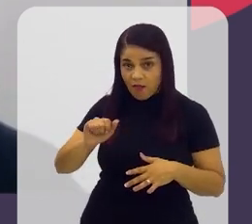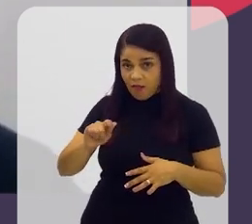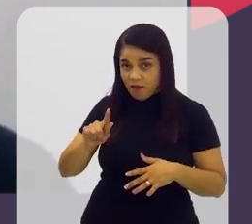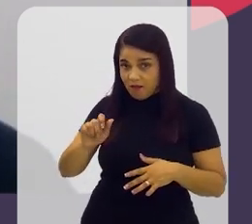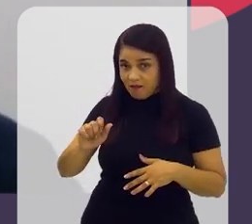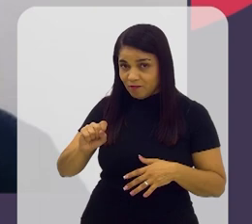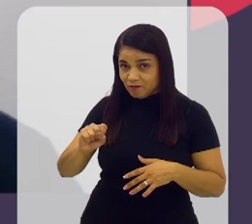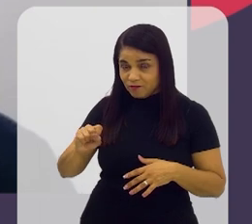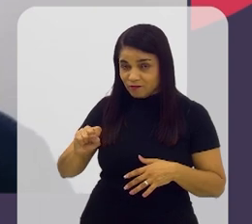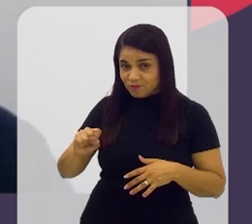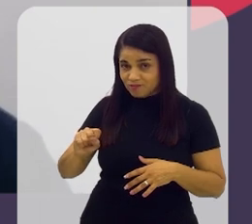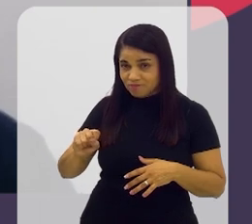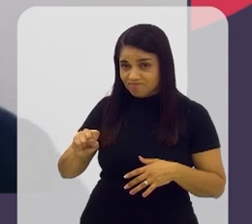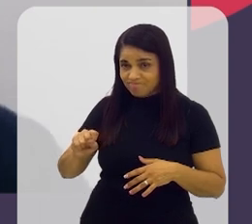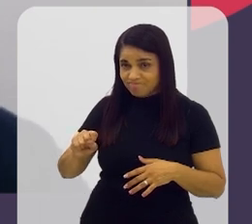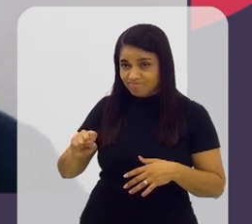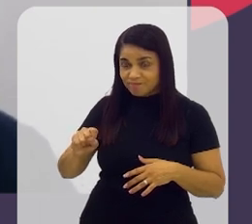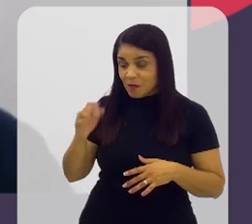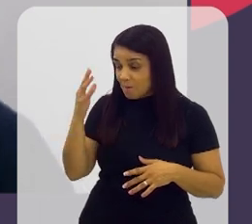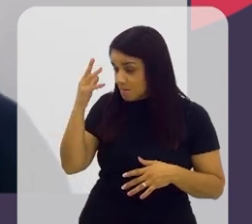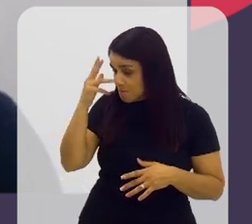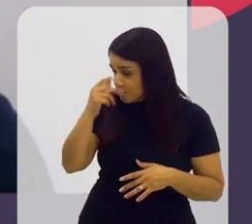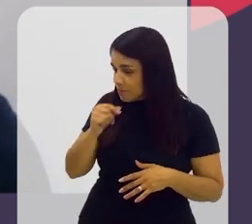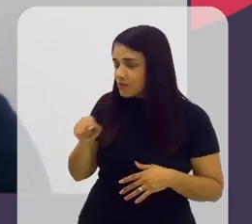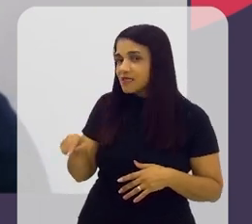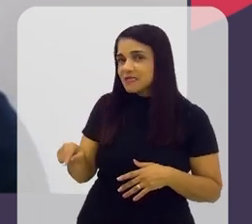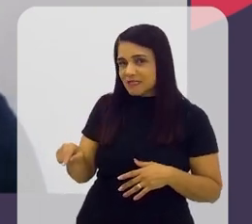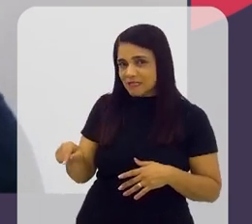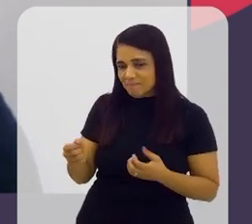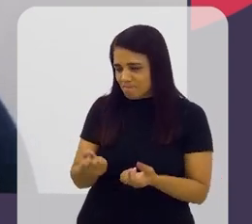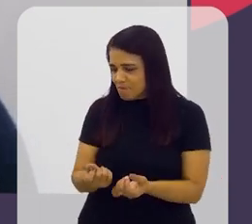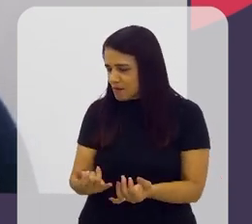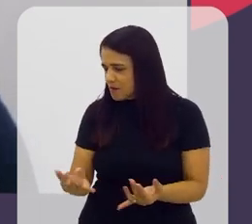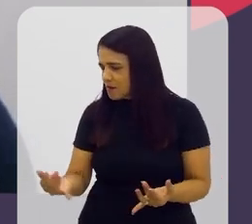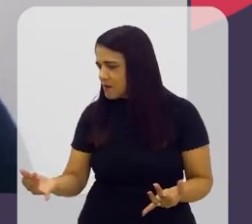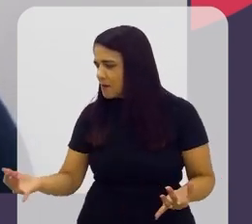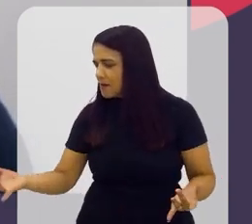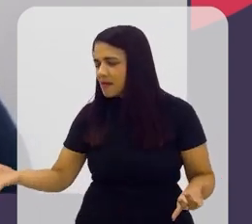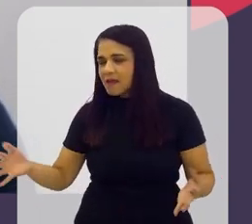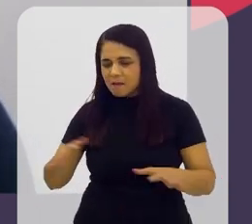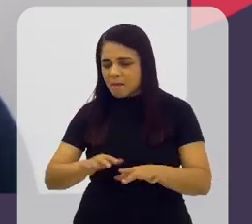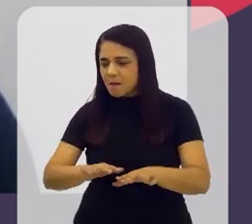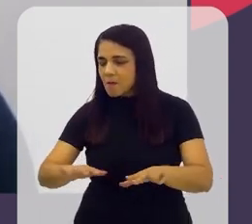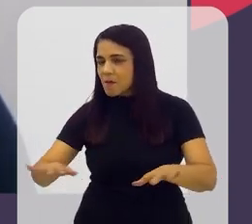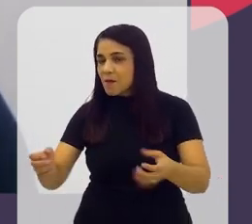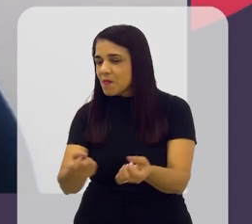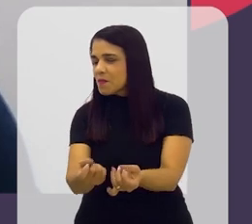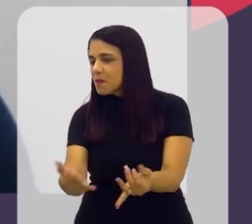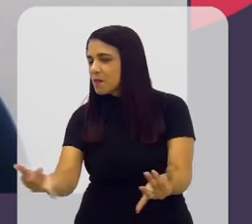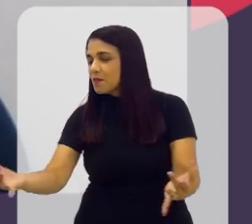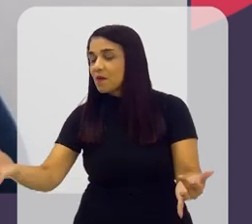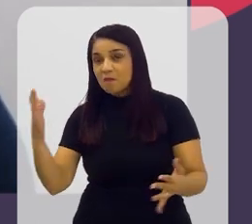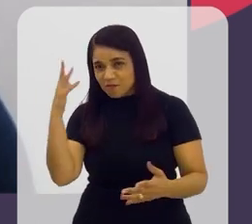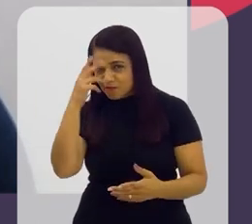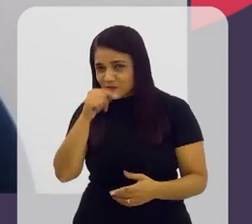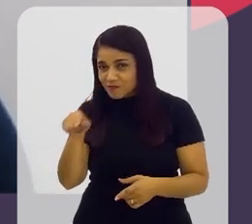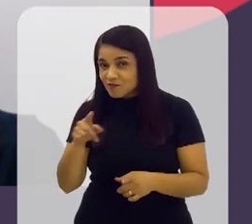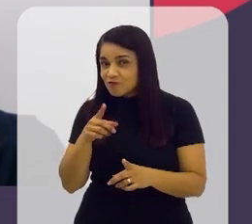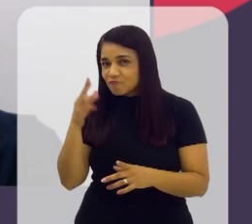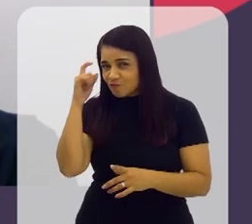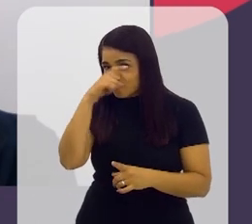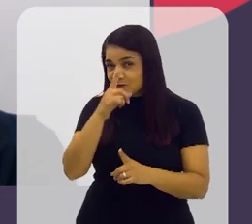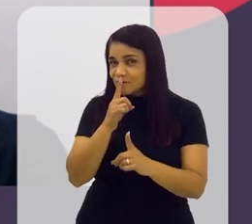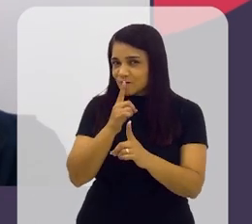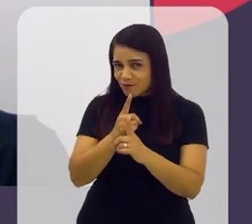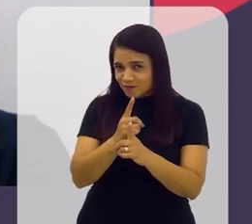por exemplo, seria bonita, é uma espécie de forração que cobre bem, né, o chão, e é difícil, às vezes,